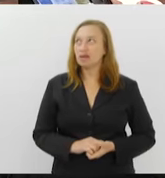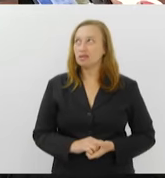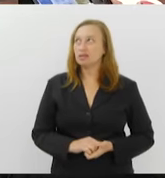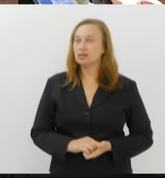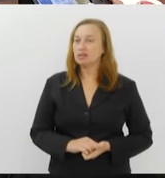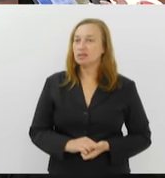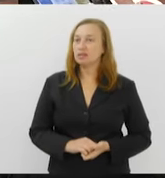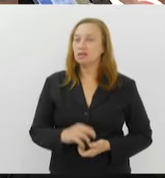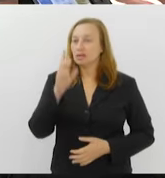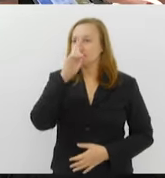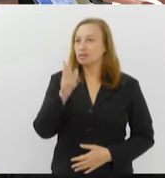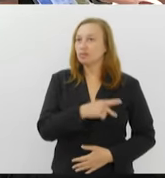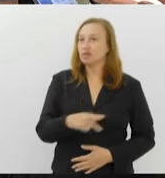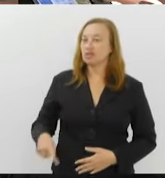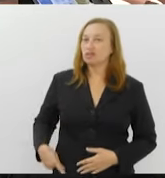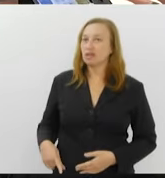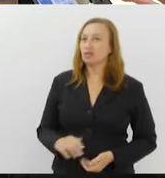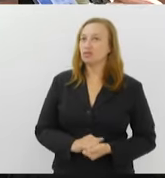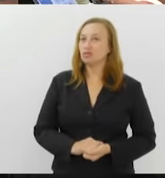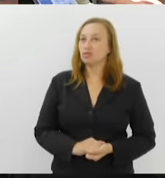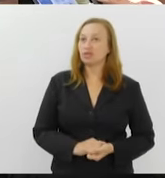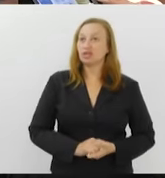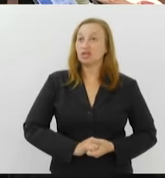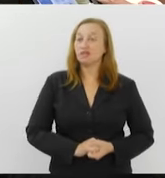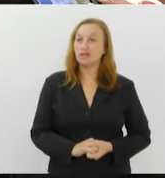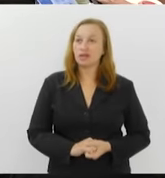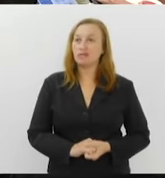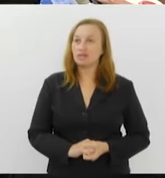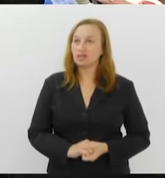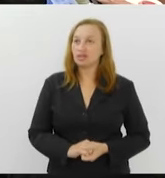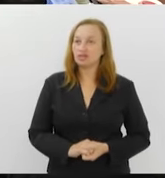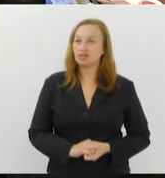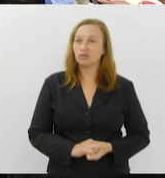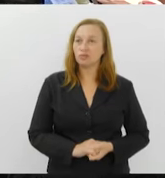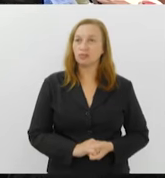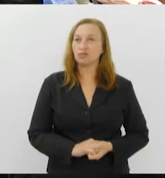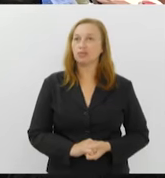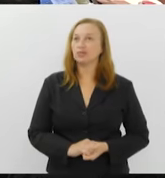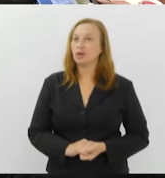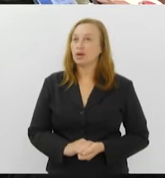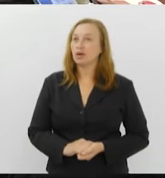Senhor presidente. Deputado Carlos Macedo, por favor.